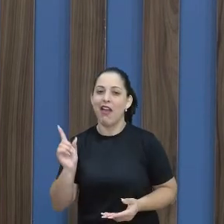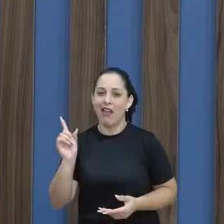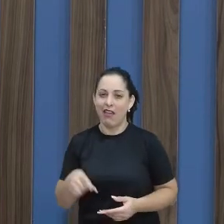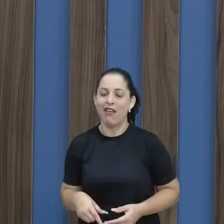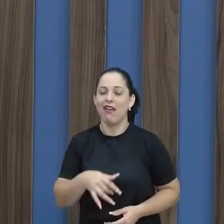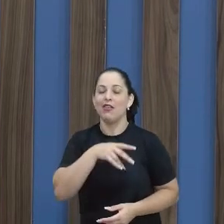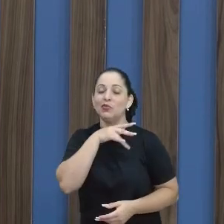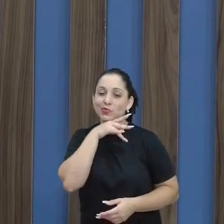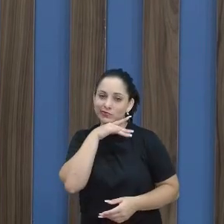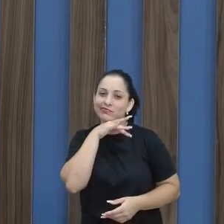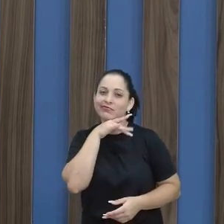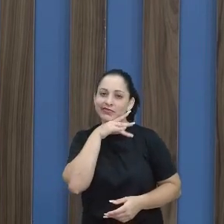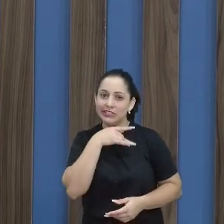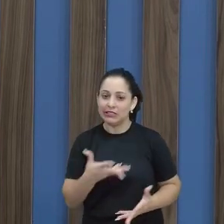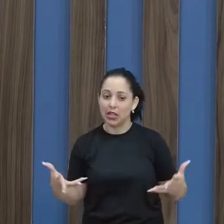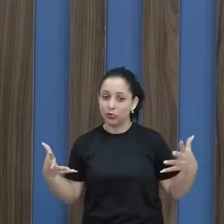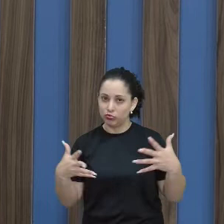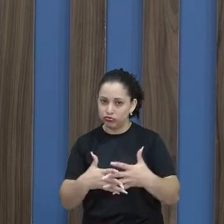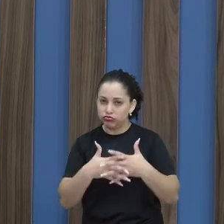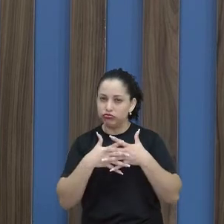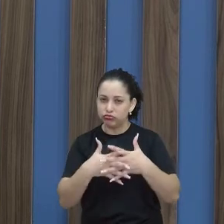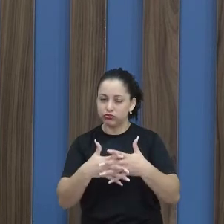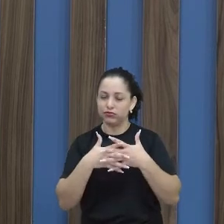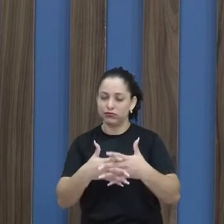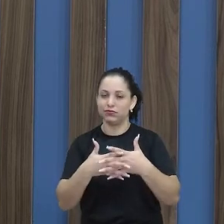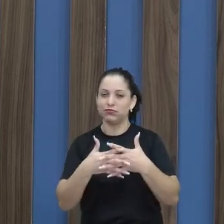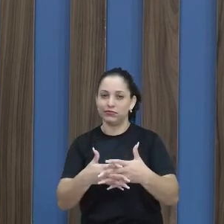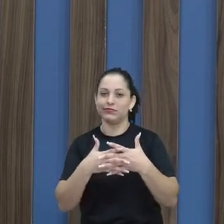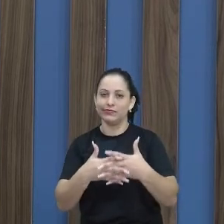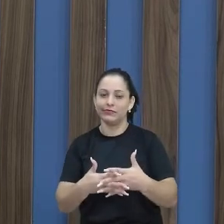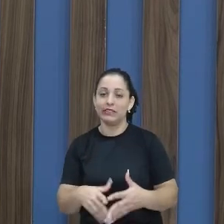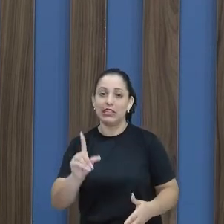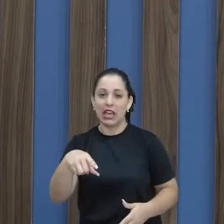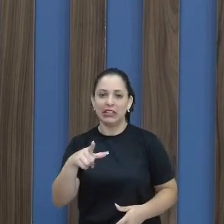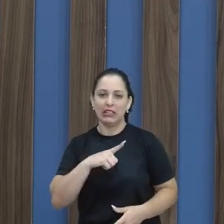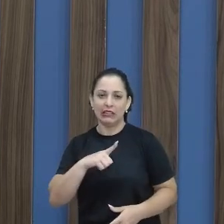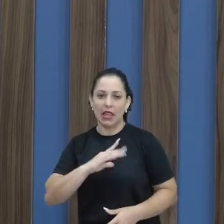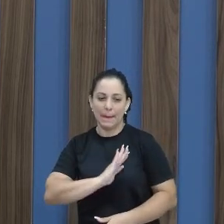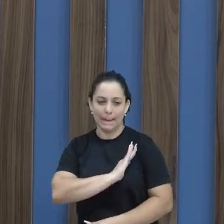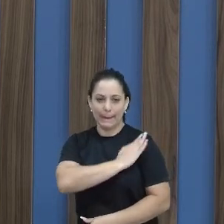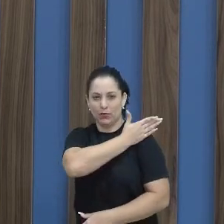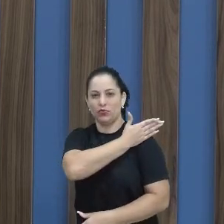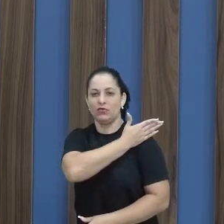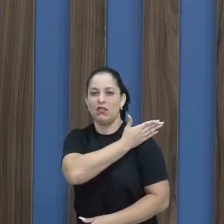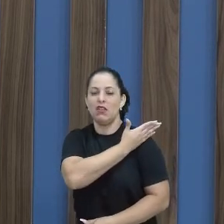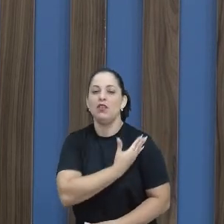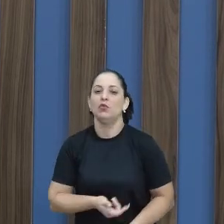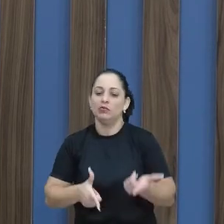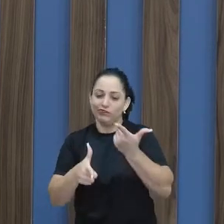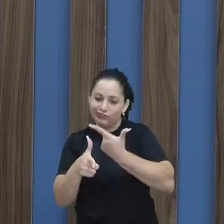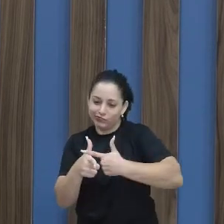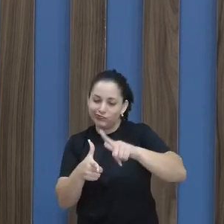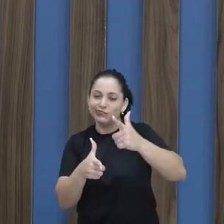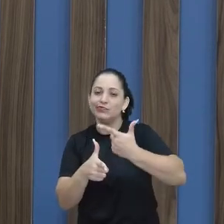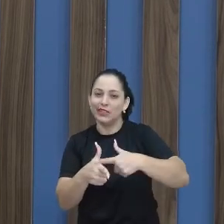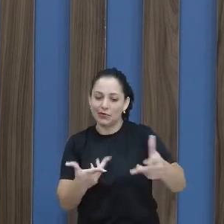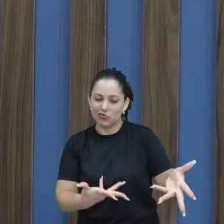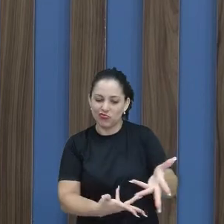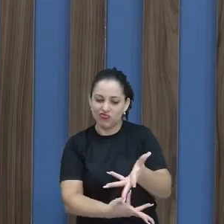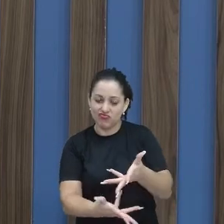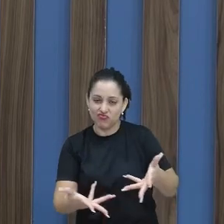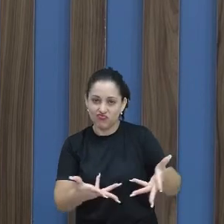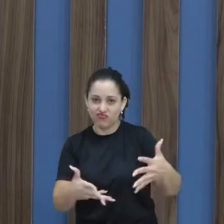realmente é conflituoso, né? E acaba criando preconceitos, discriminação, tudo